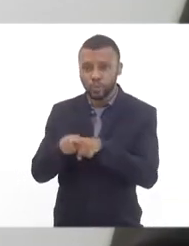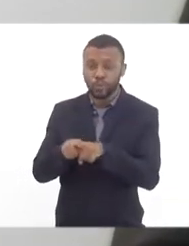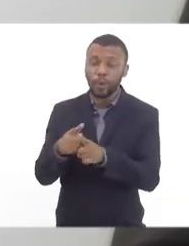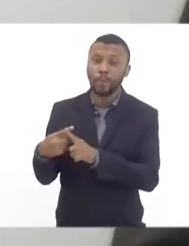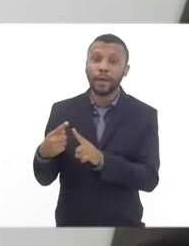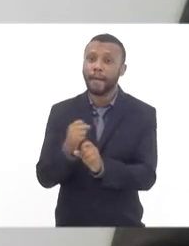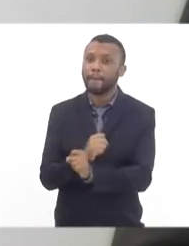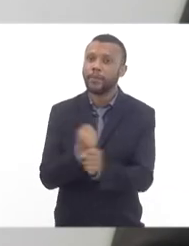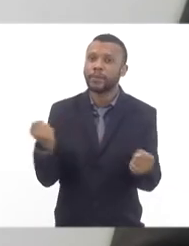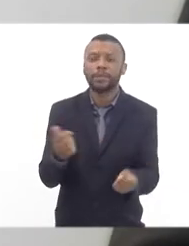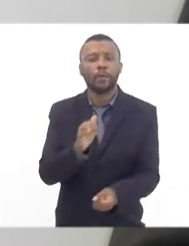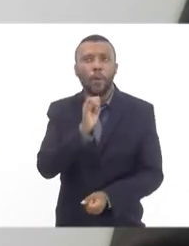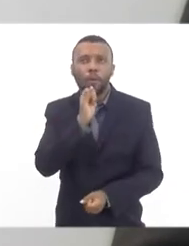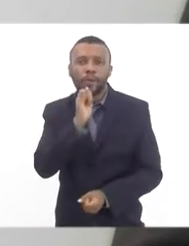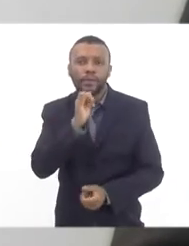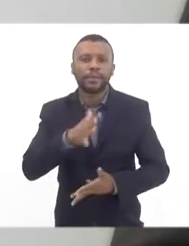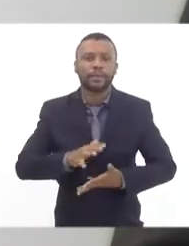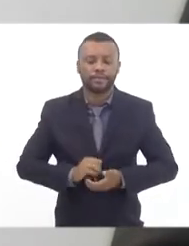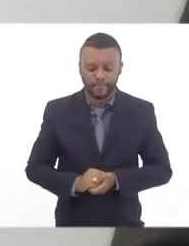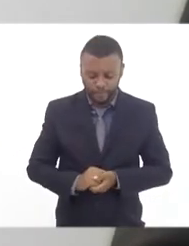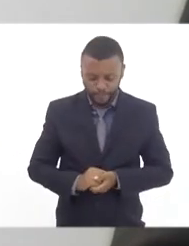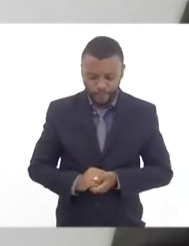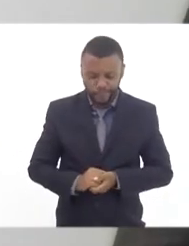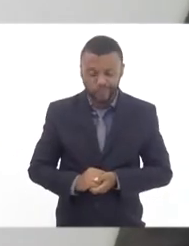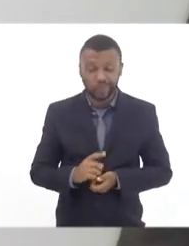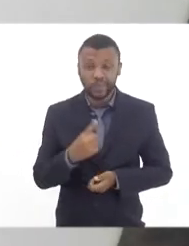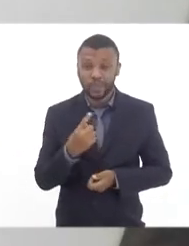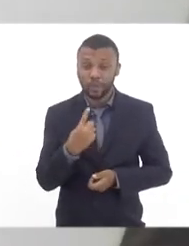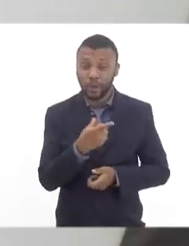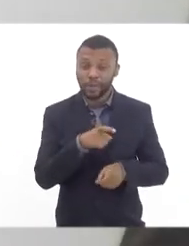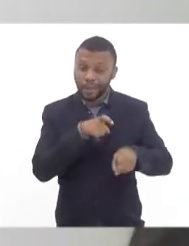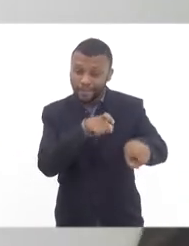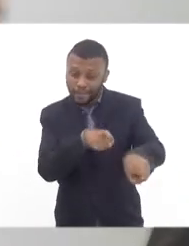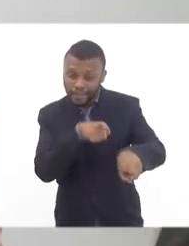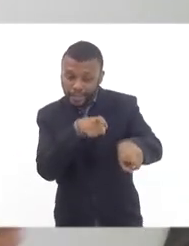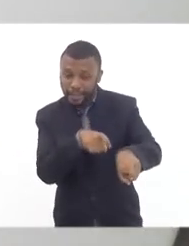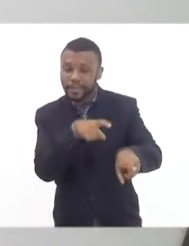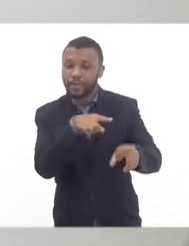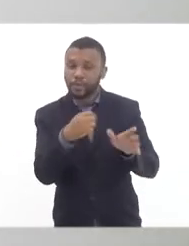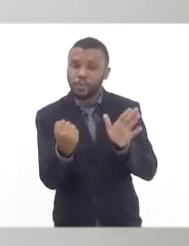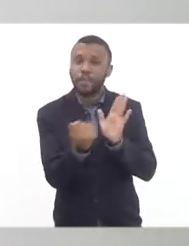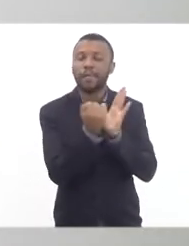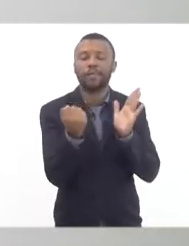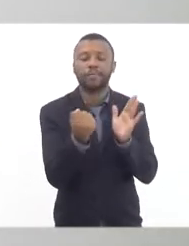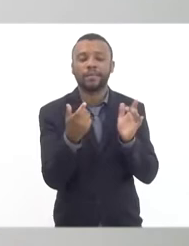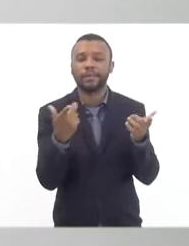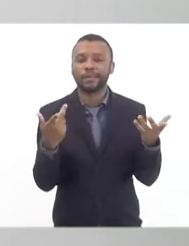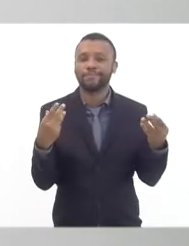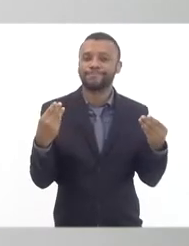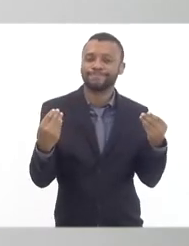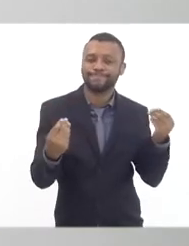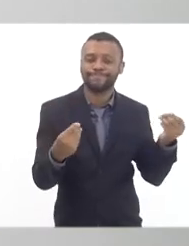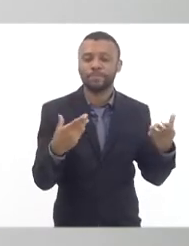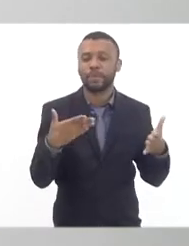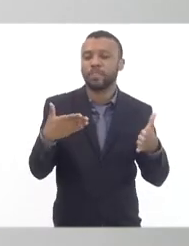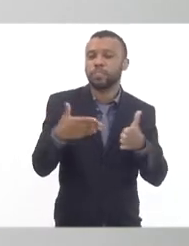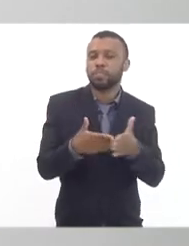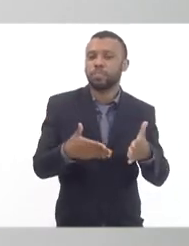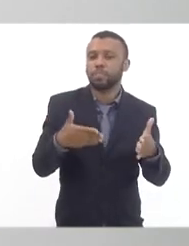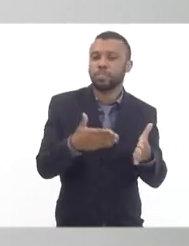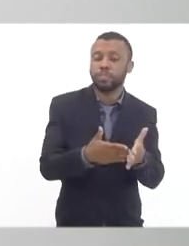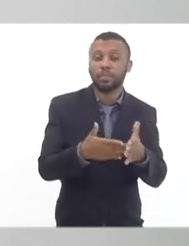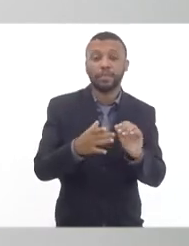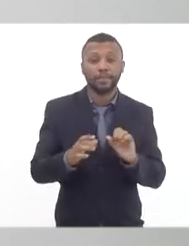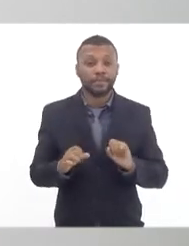possível, coronel, por exemplo, que o nosso patrimônio fique impedido, né, de garantir acesso